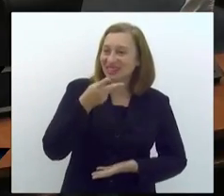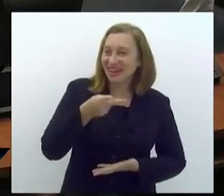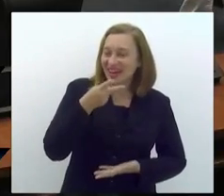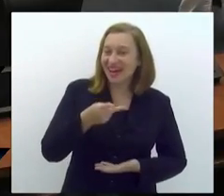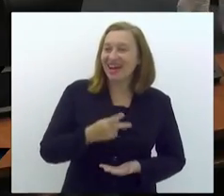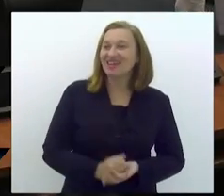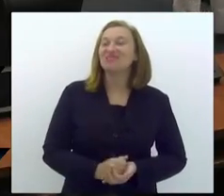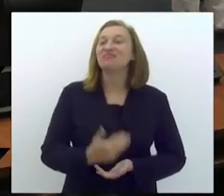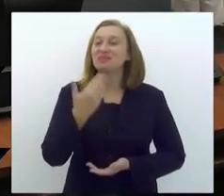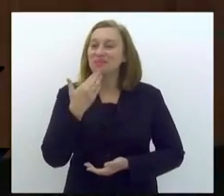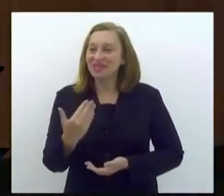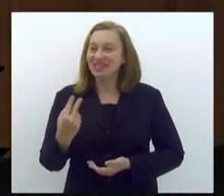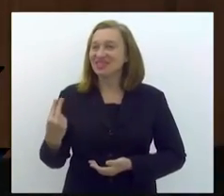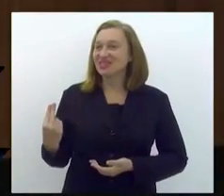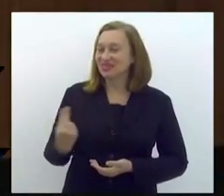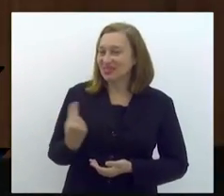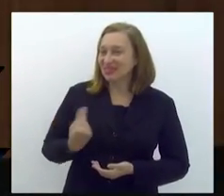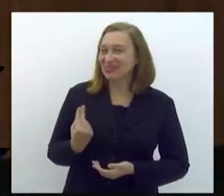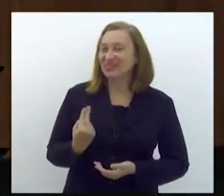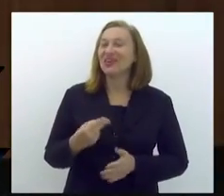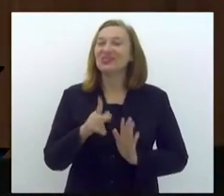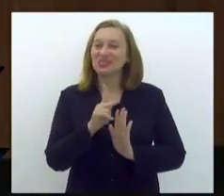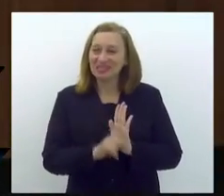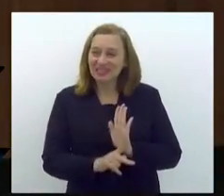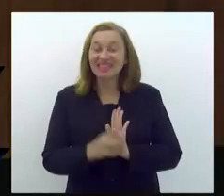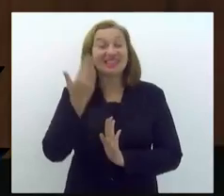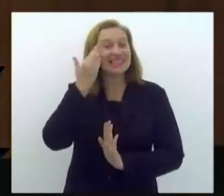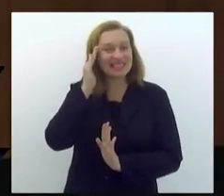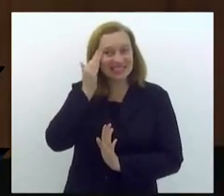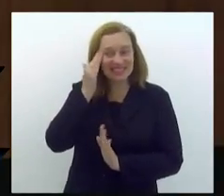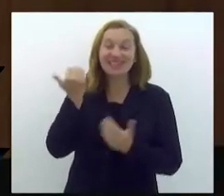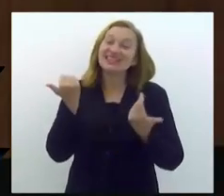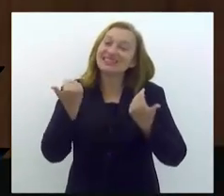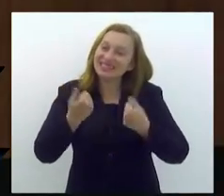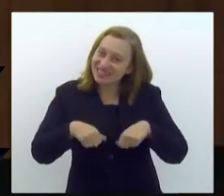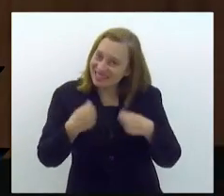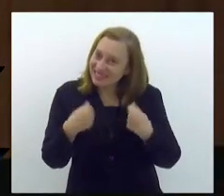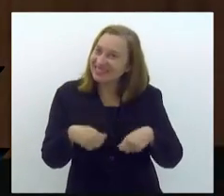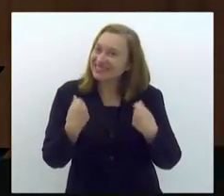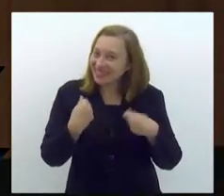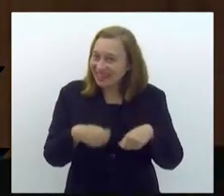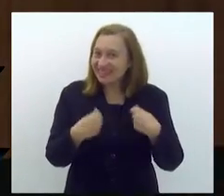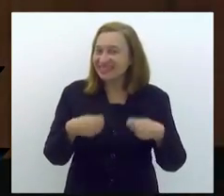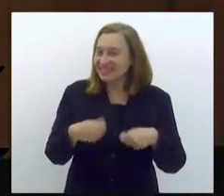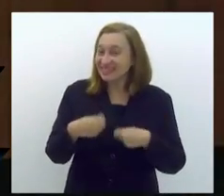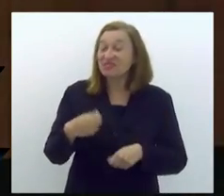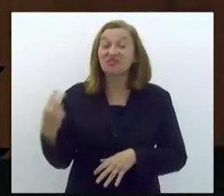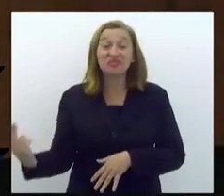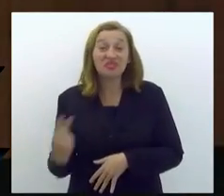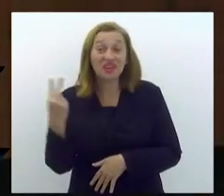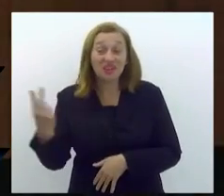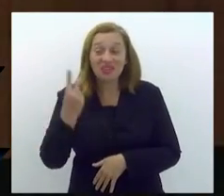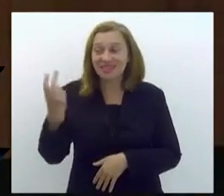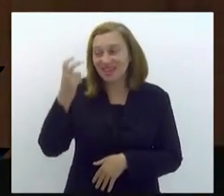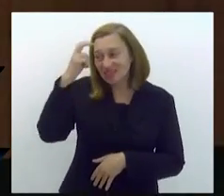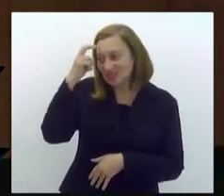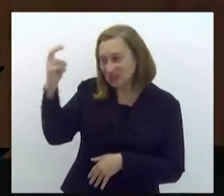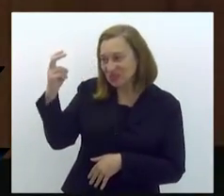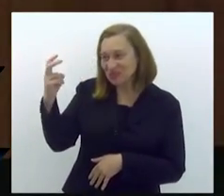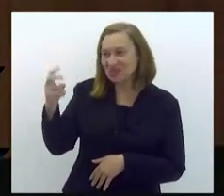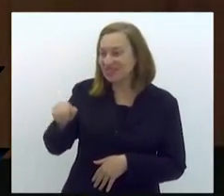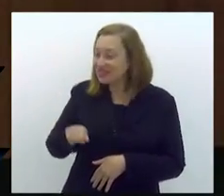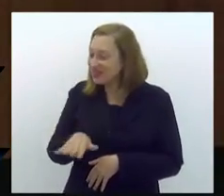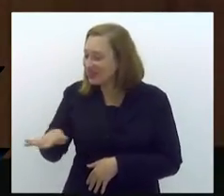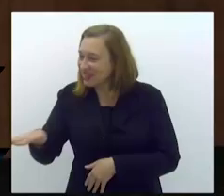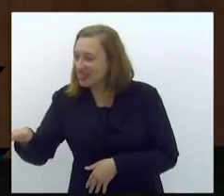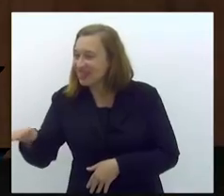solicitar com outoria ao projeto entendendo que é uma necessidade de valorizar a cultura da Periferia